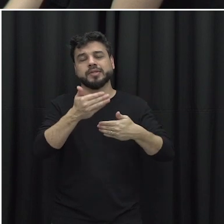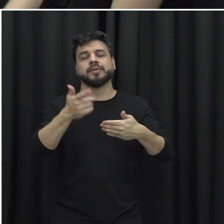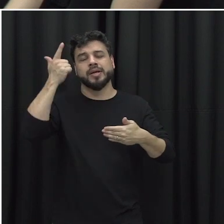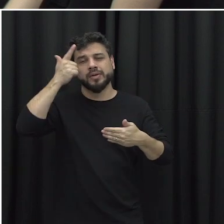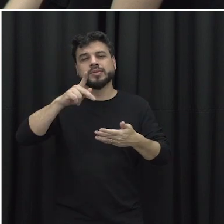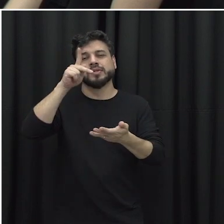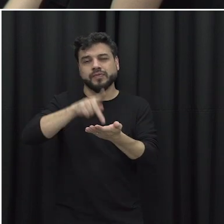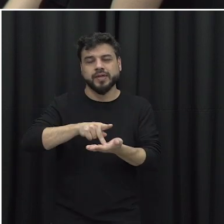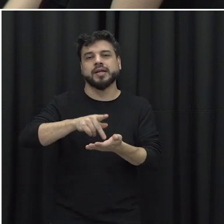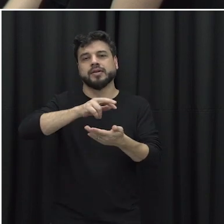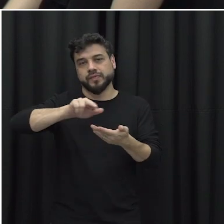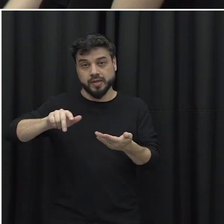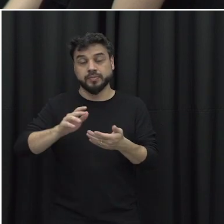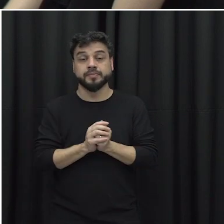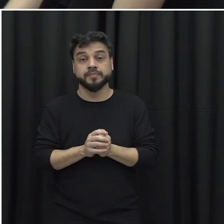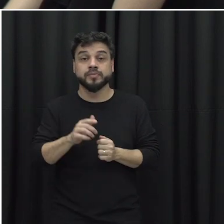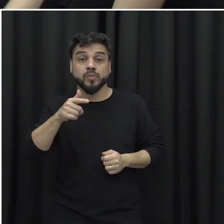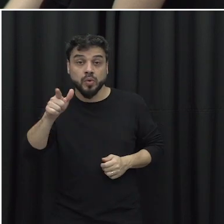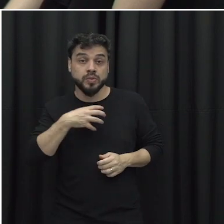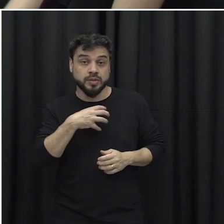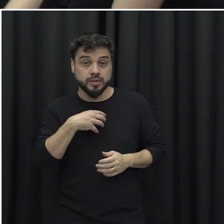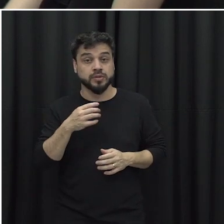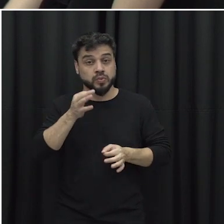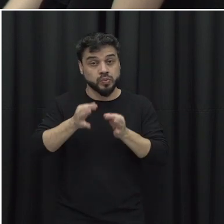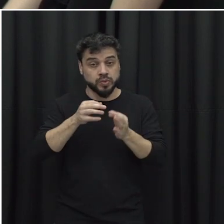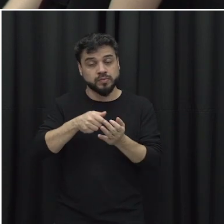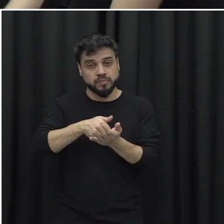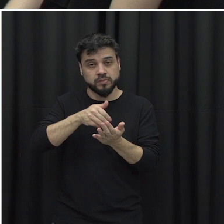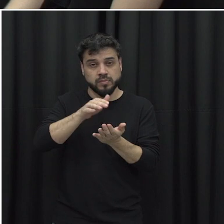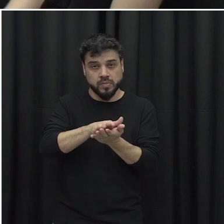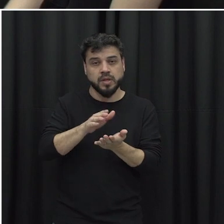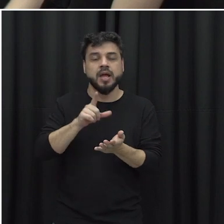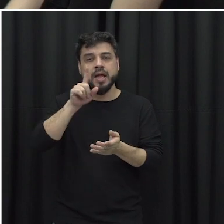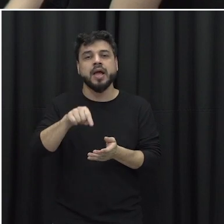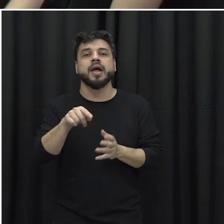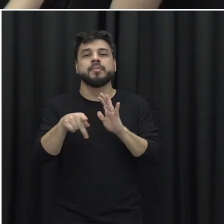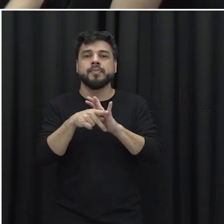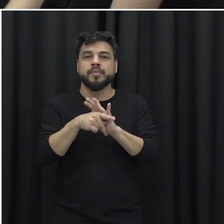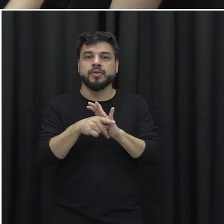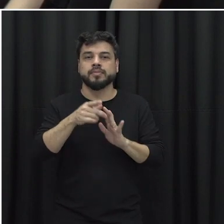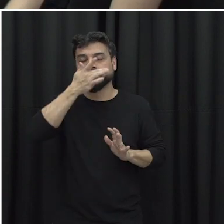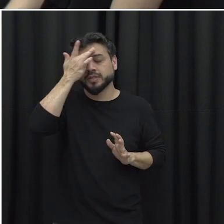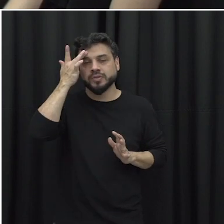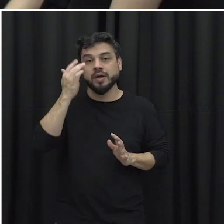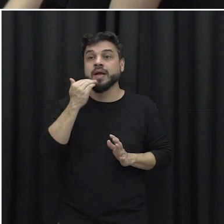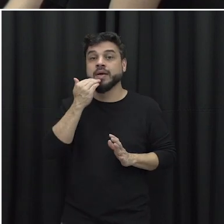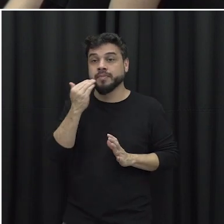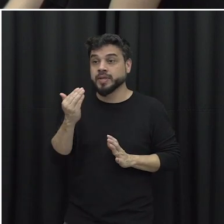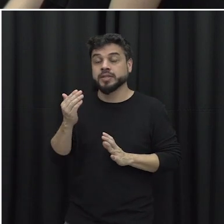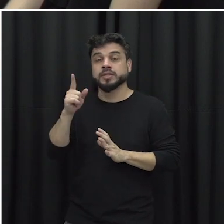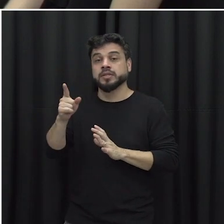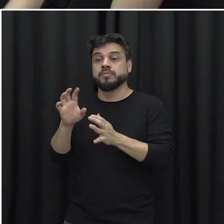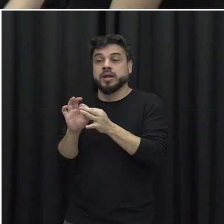de judicialização também é o paciente pedir para plantar a planta mesmo, a cannabis,